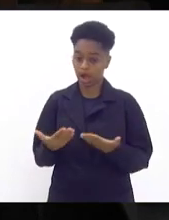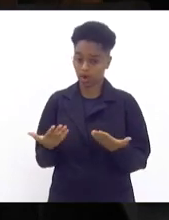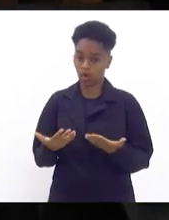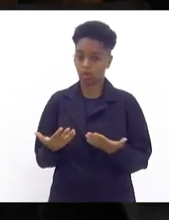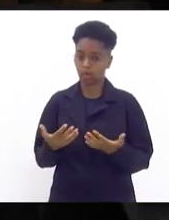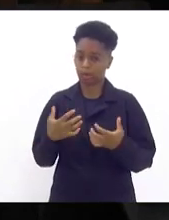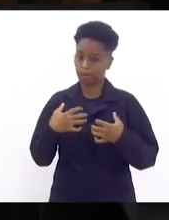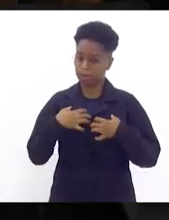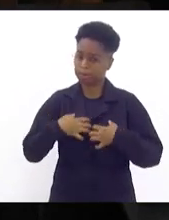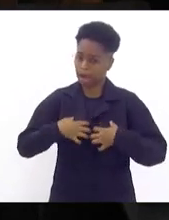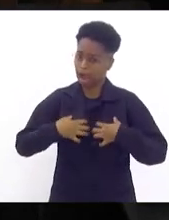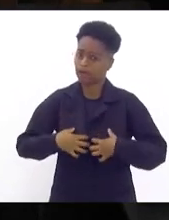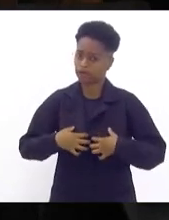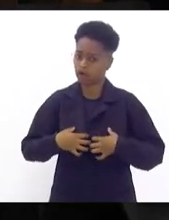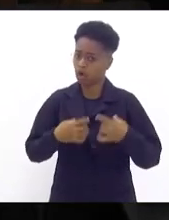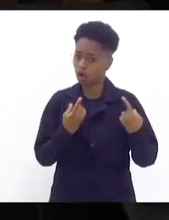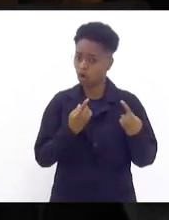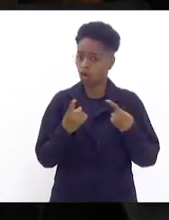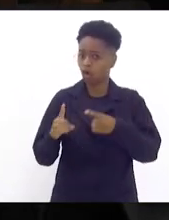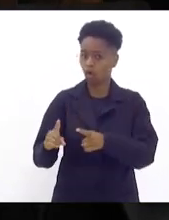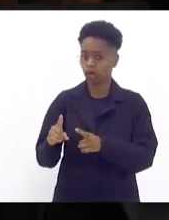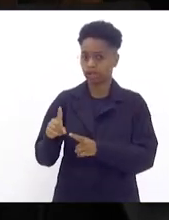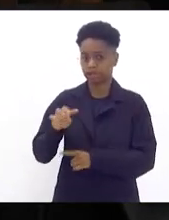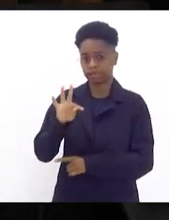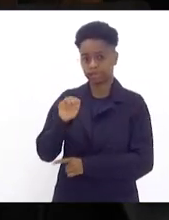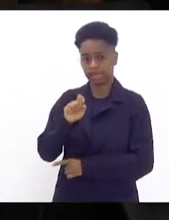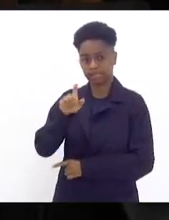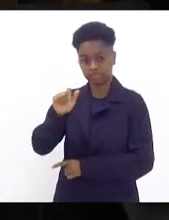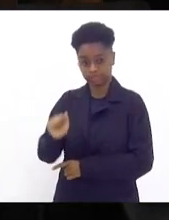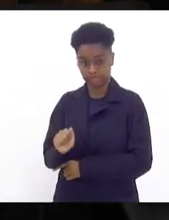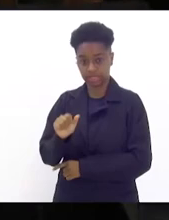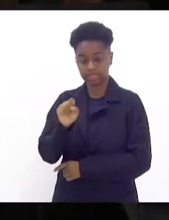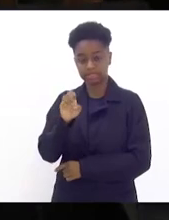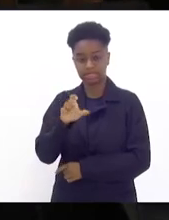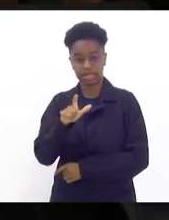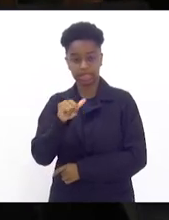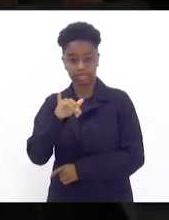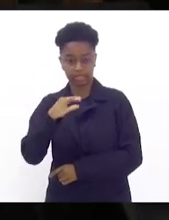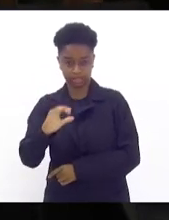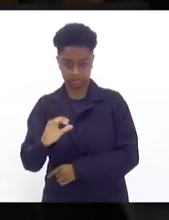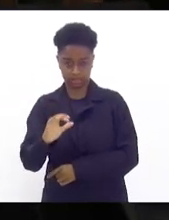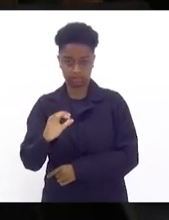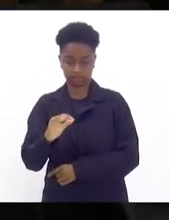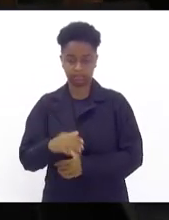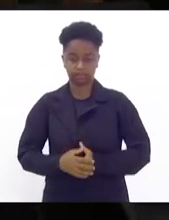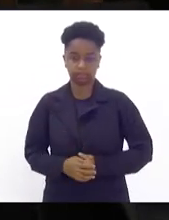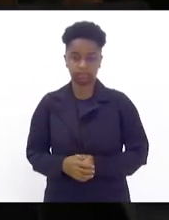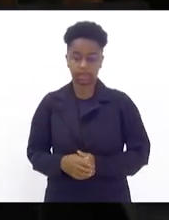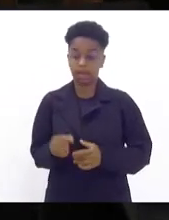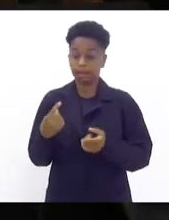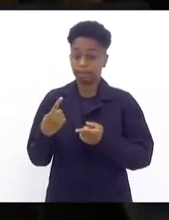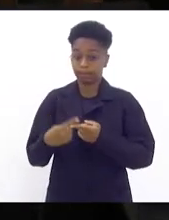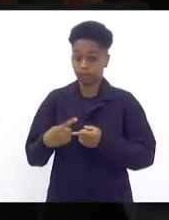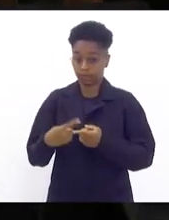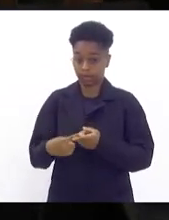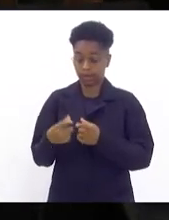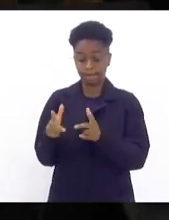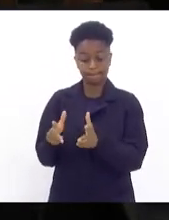revoltando contra essa taxa Selic, essa taxa de juros, por